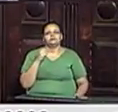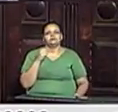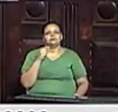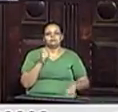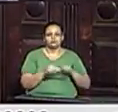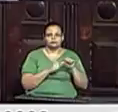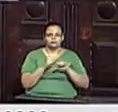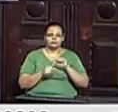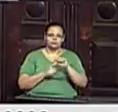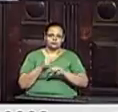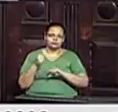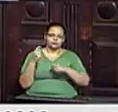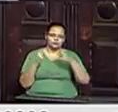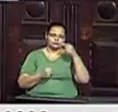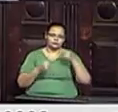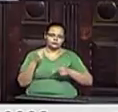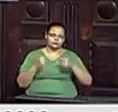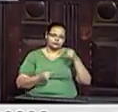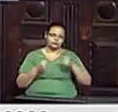pseudo-reforma política.